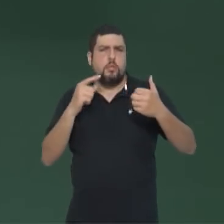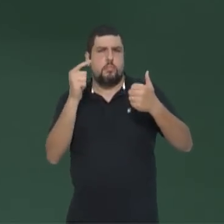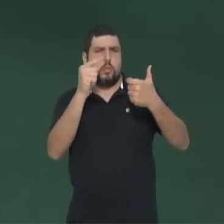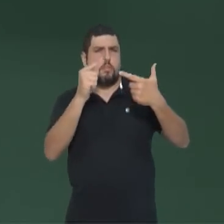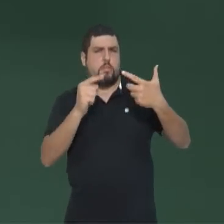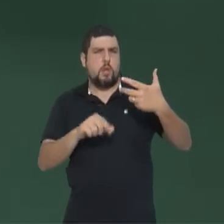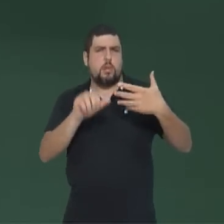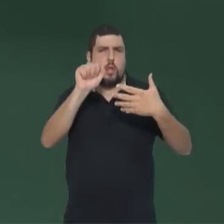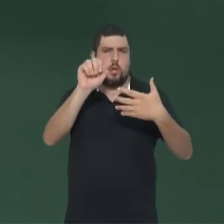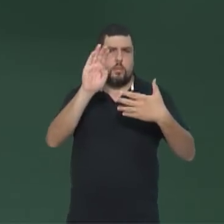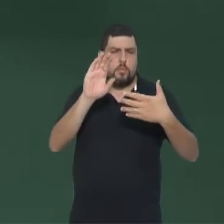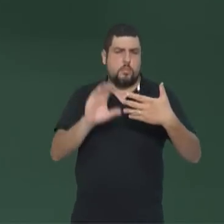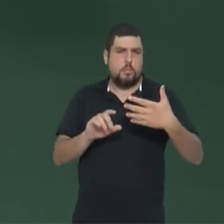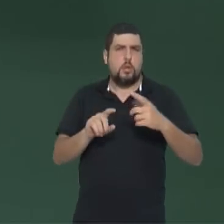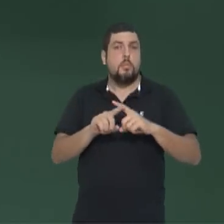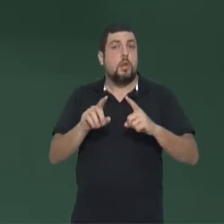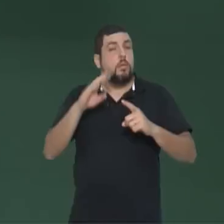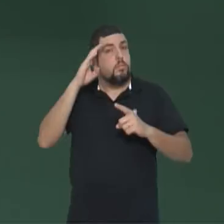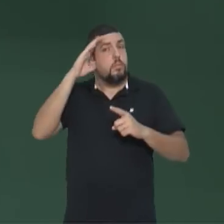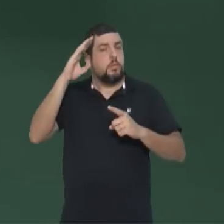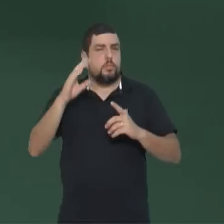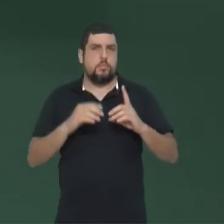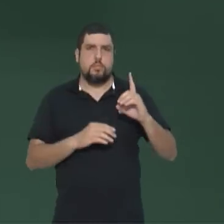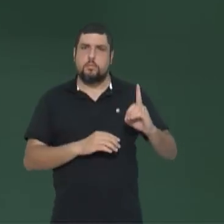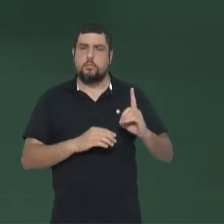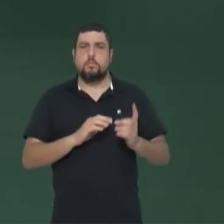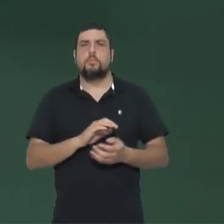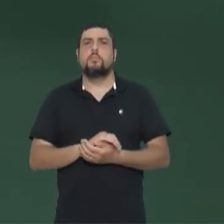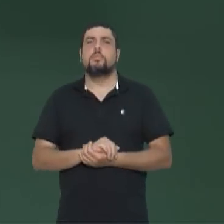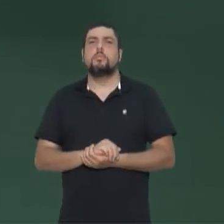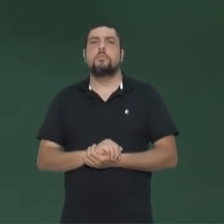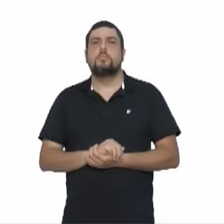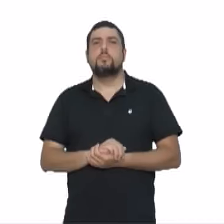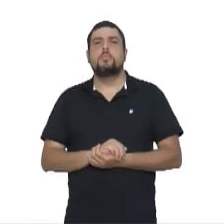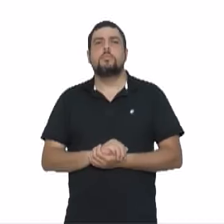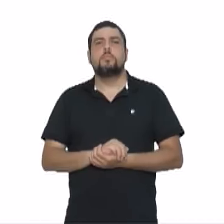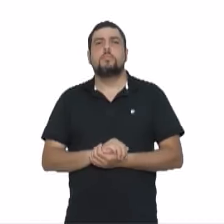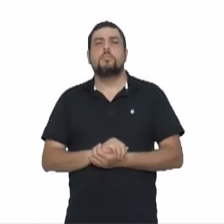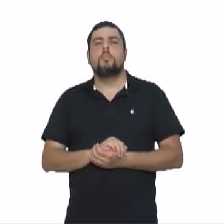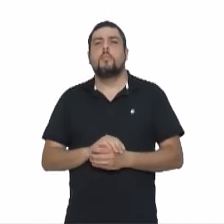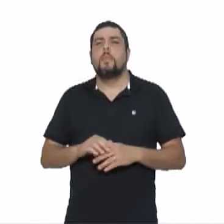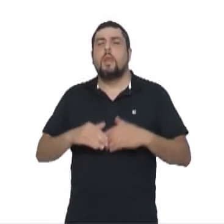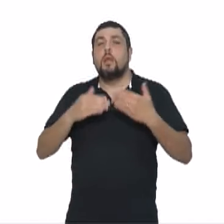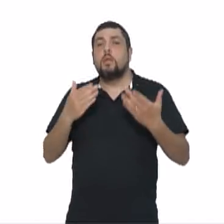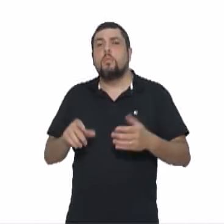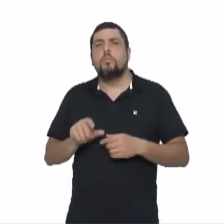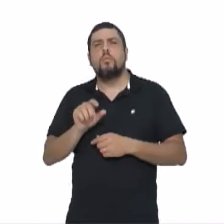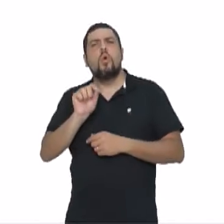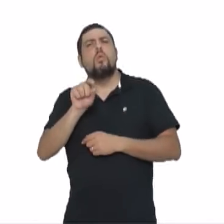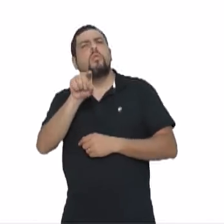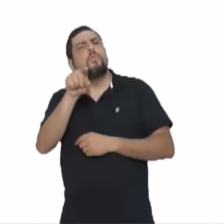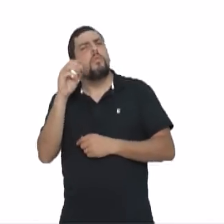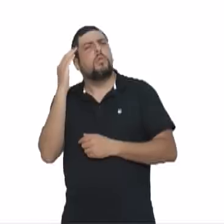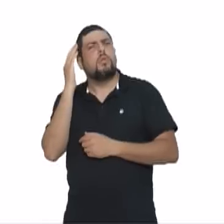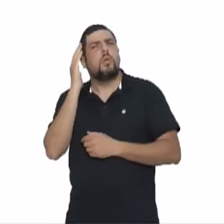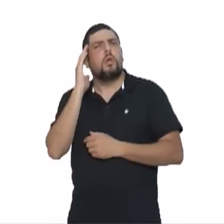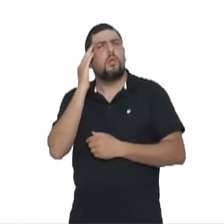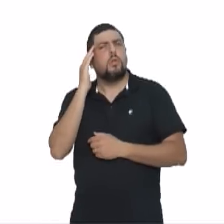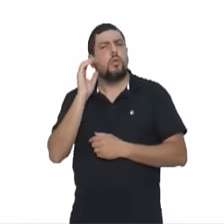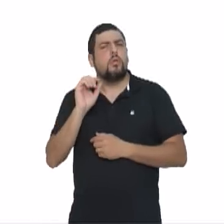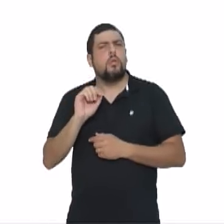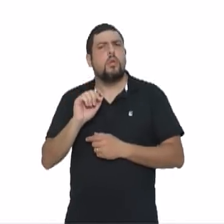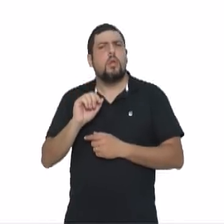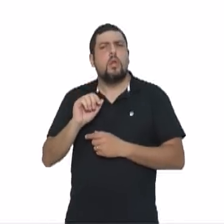parte principal, certo? Então vamos lá, o que você entende por animais silvestres